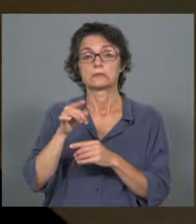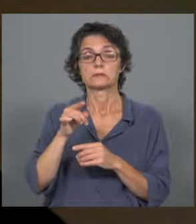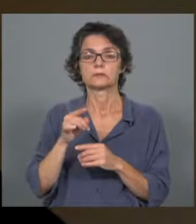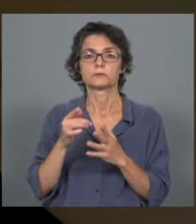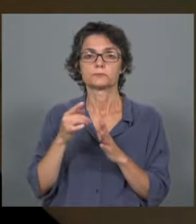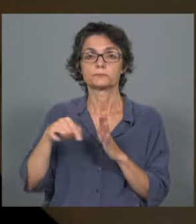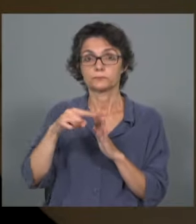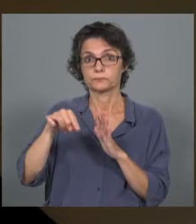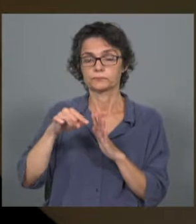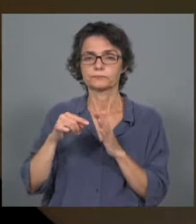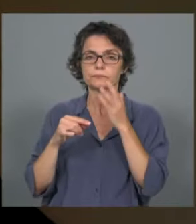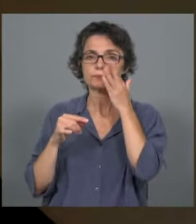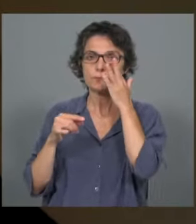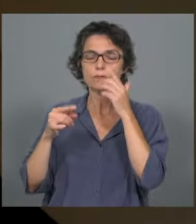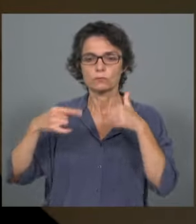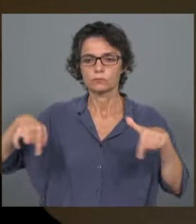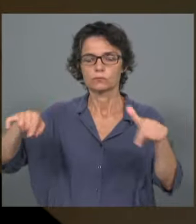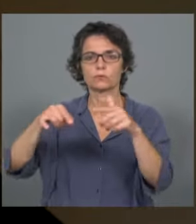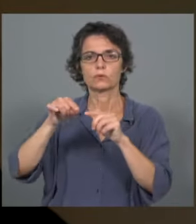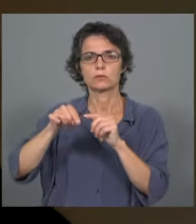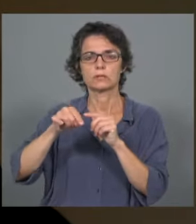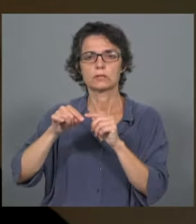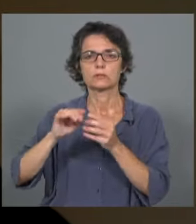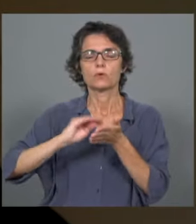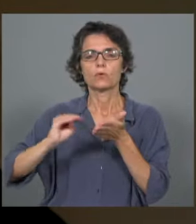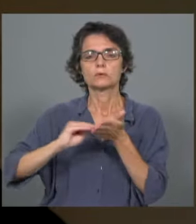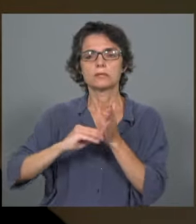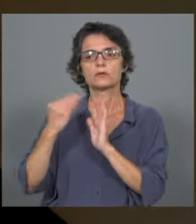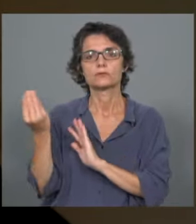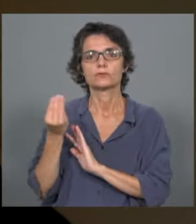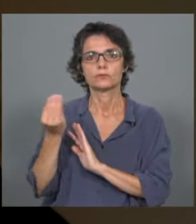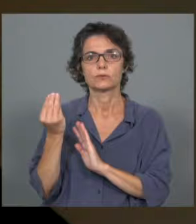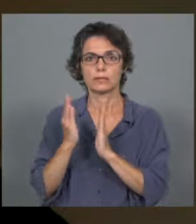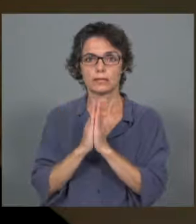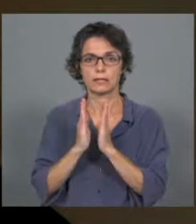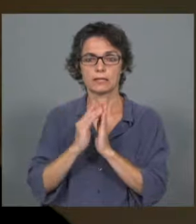ecuménico, o Secretariado Juvenil da Igreja Lusitana, aliando-se